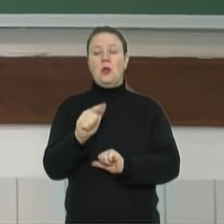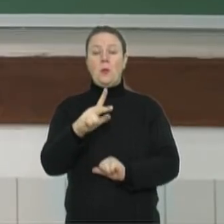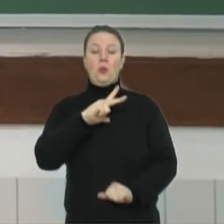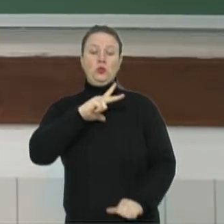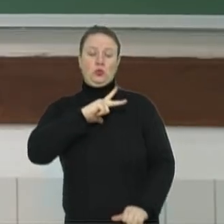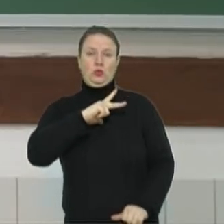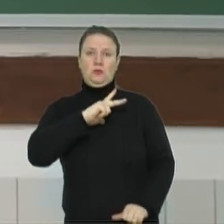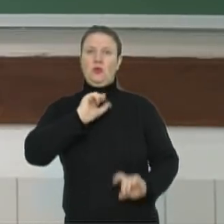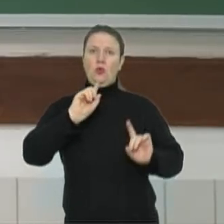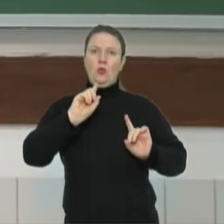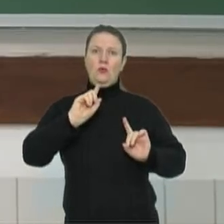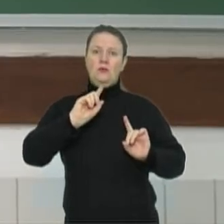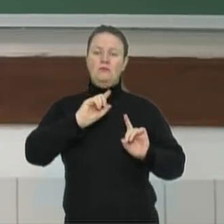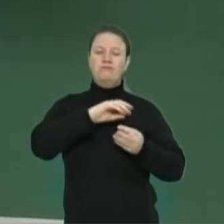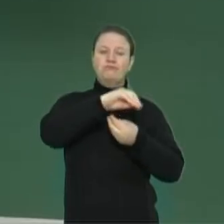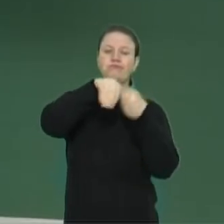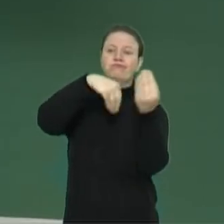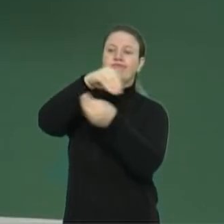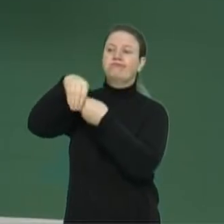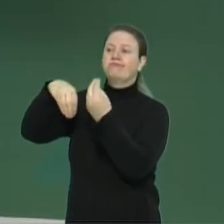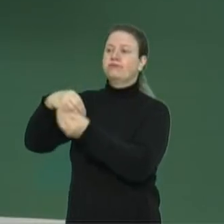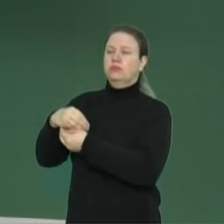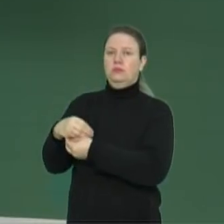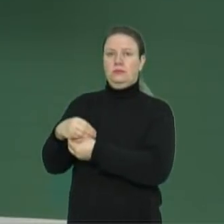que o Heidegger define como a